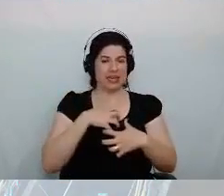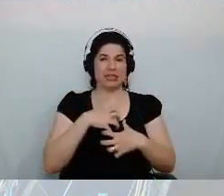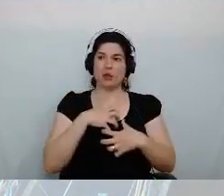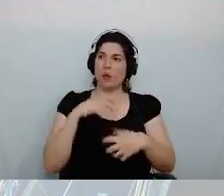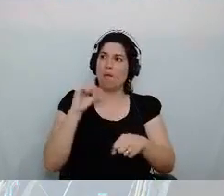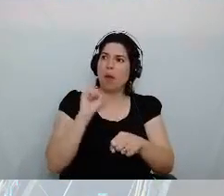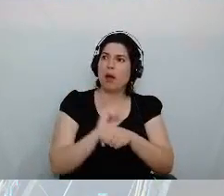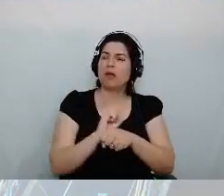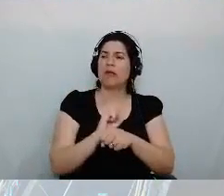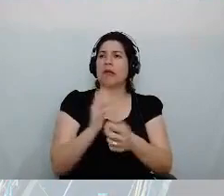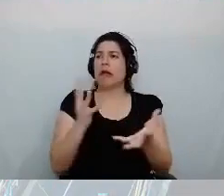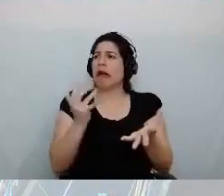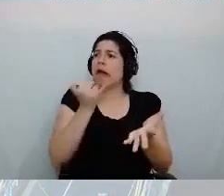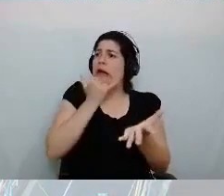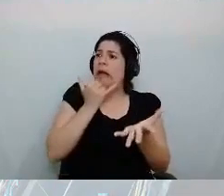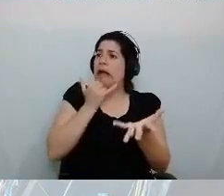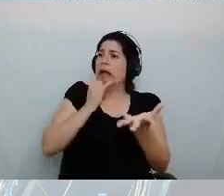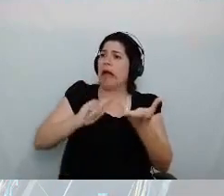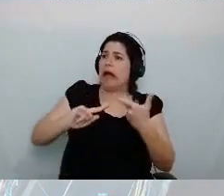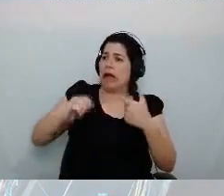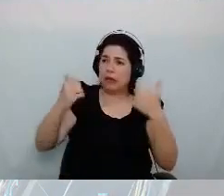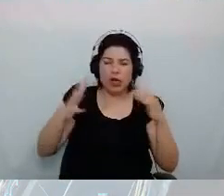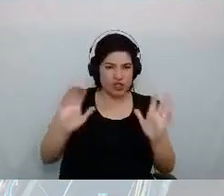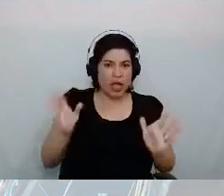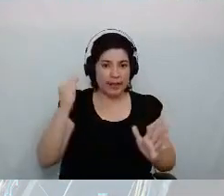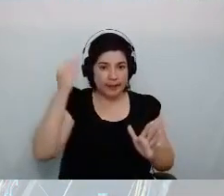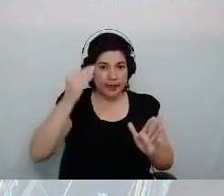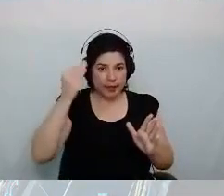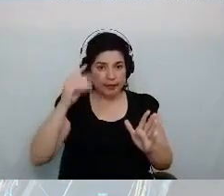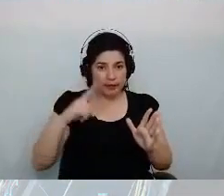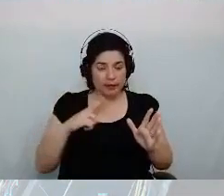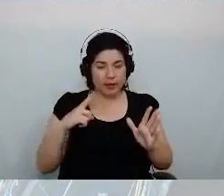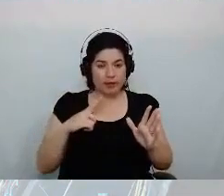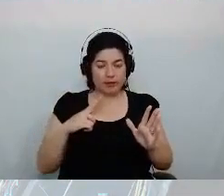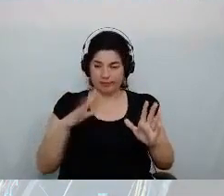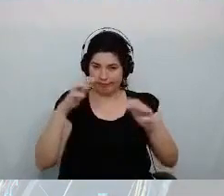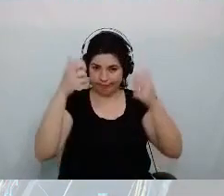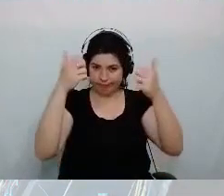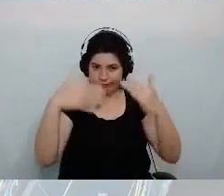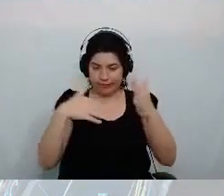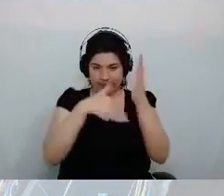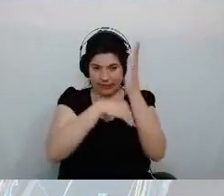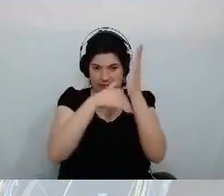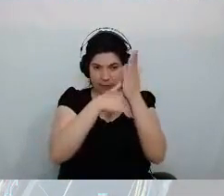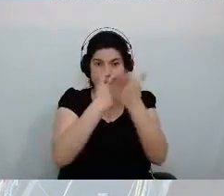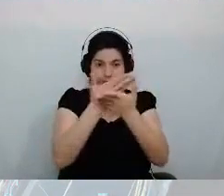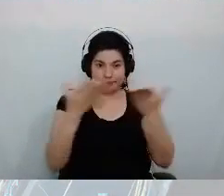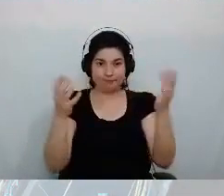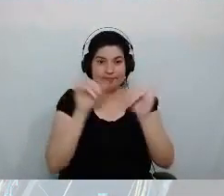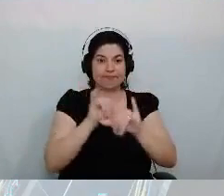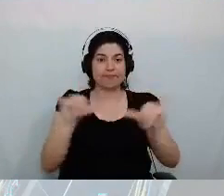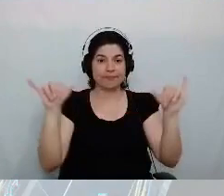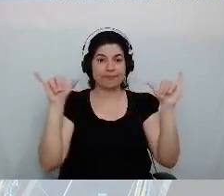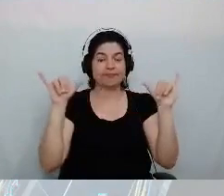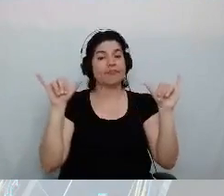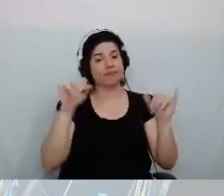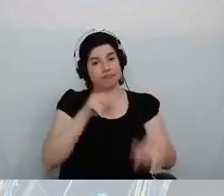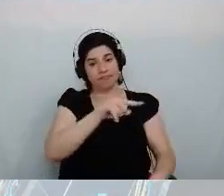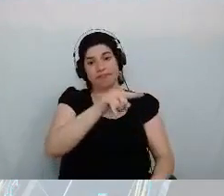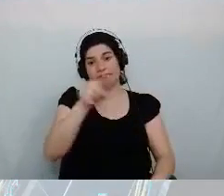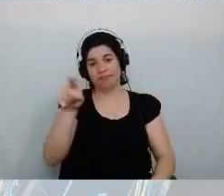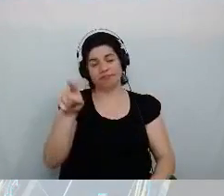dar desculpa. Alguém já passou por uma experiência assim? Vou contar um segredo para vocês. Vocês erraram.